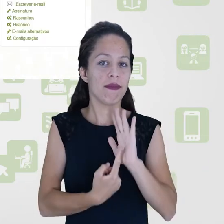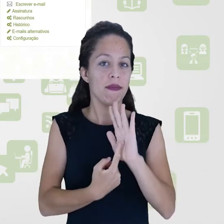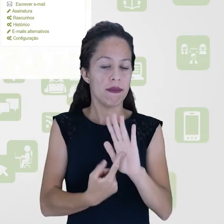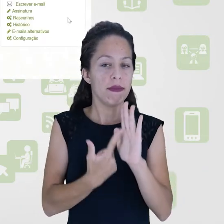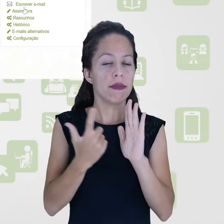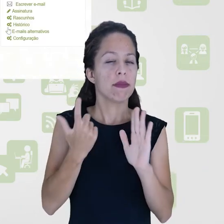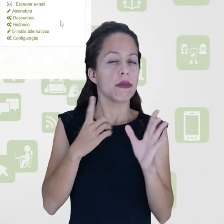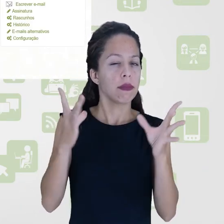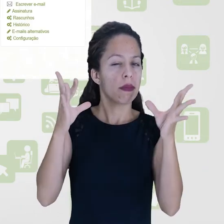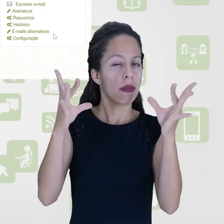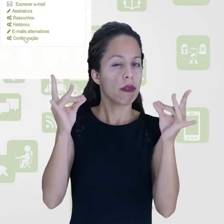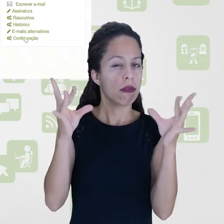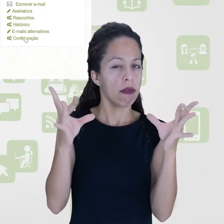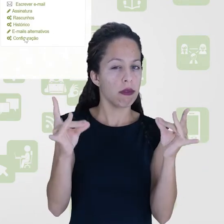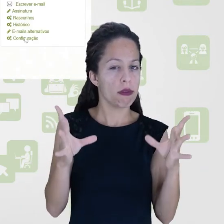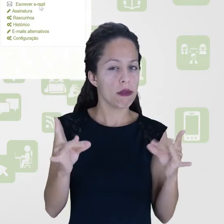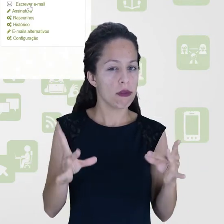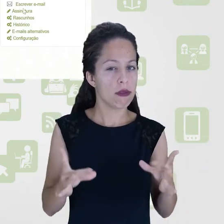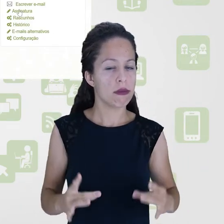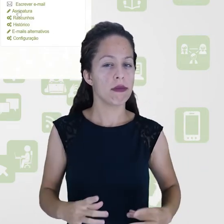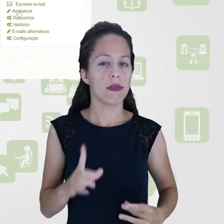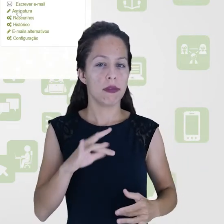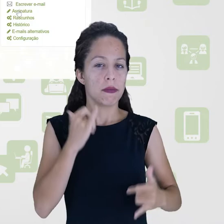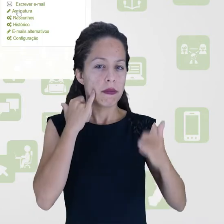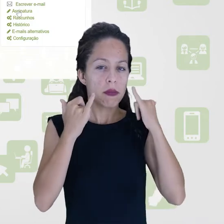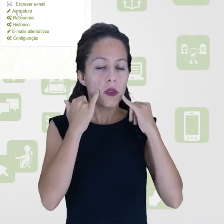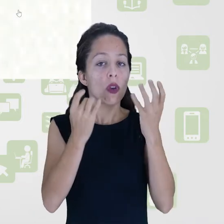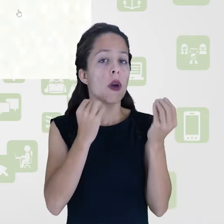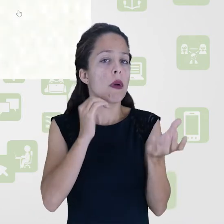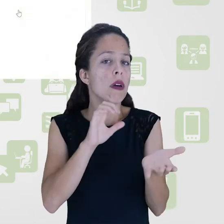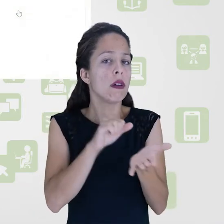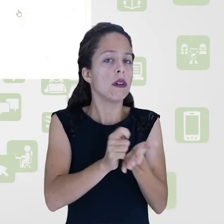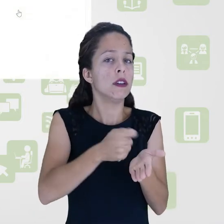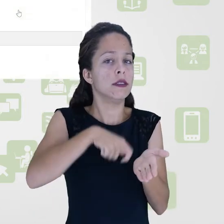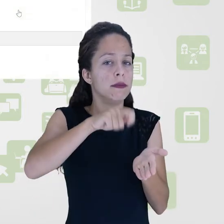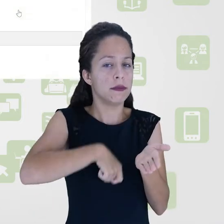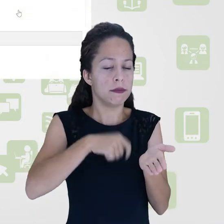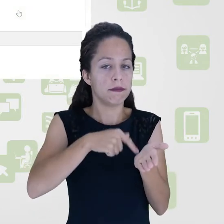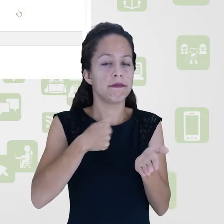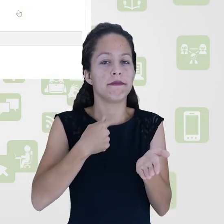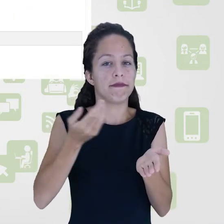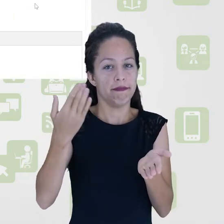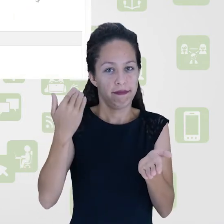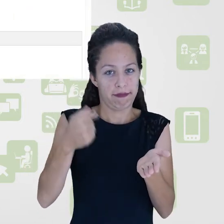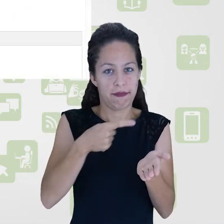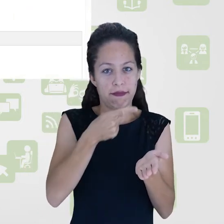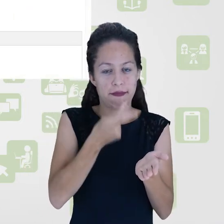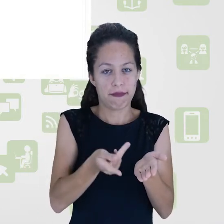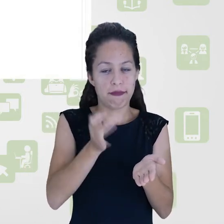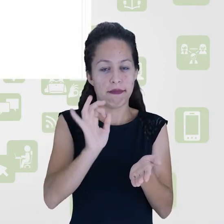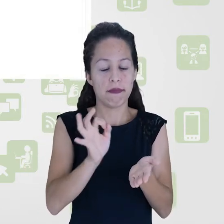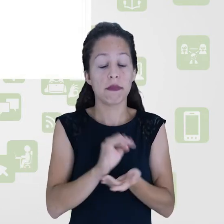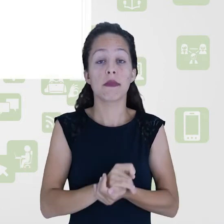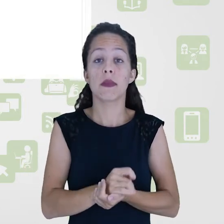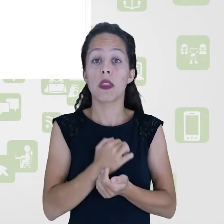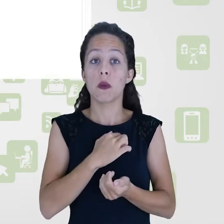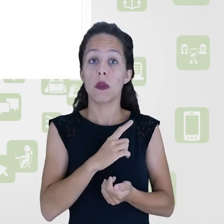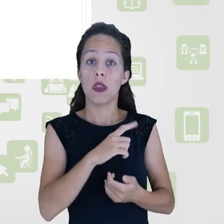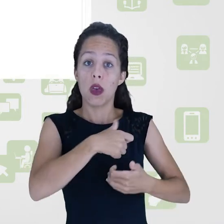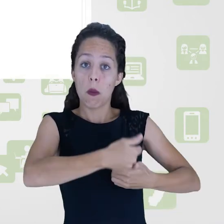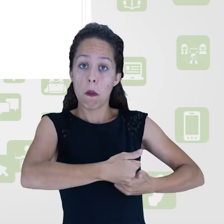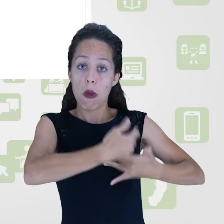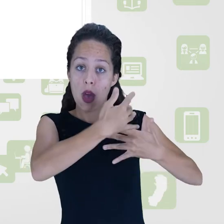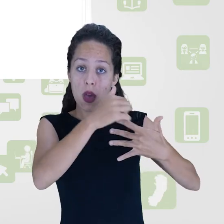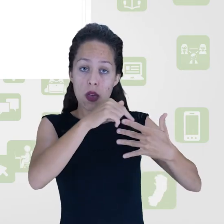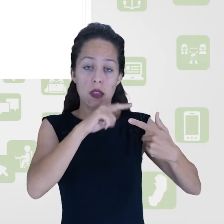para alguns outros detalhes, é o cadastro da assinatura, que eu falei anteriormente. Eu já tenho